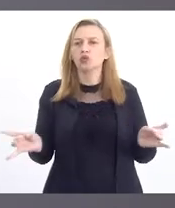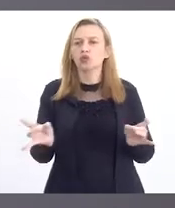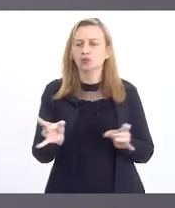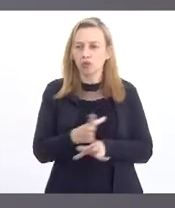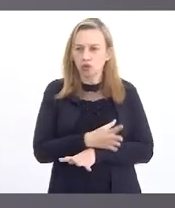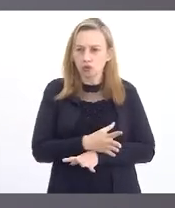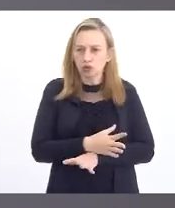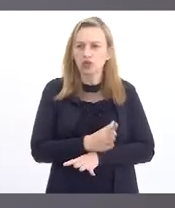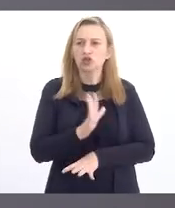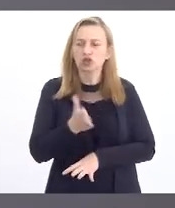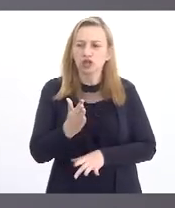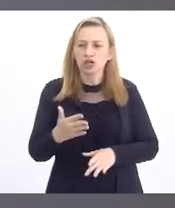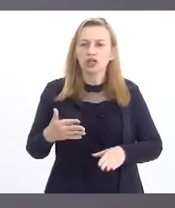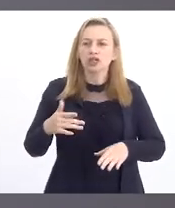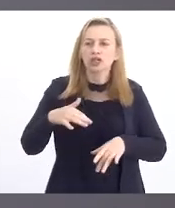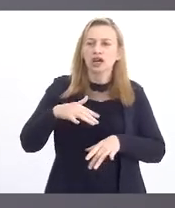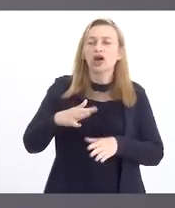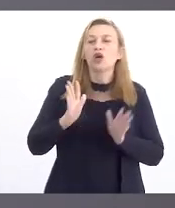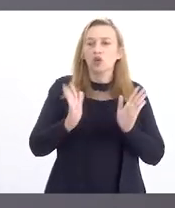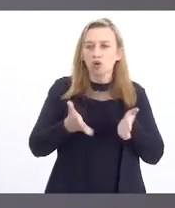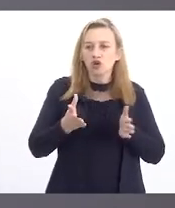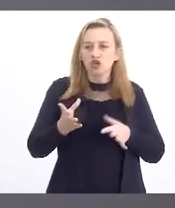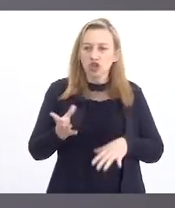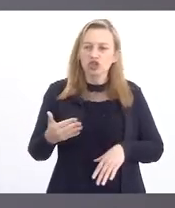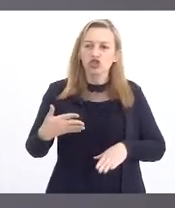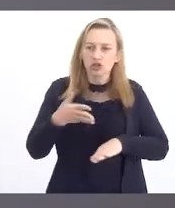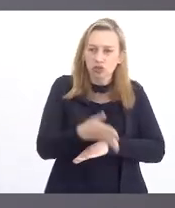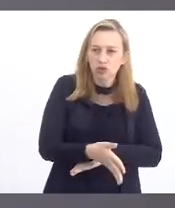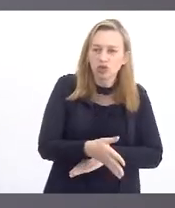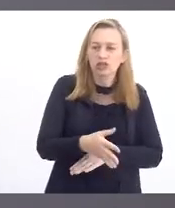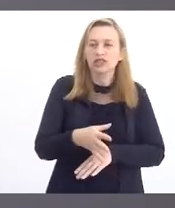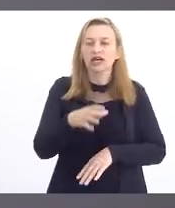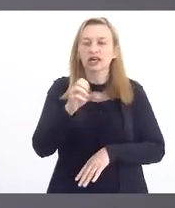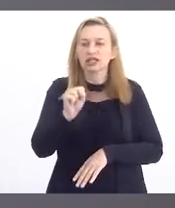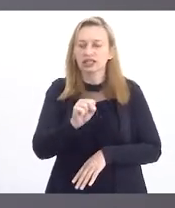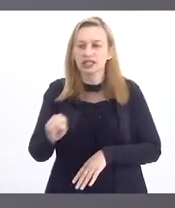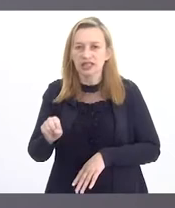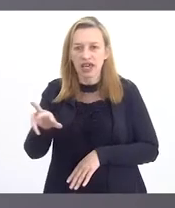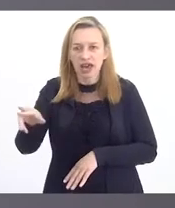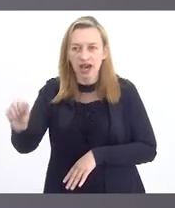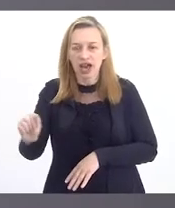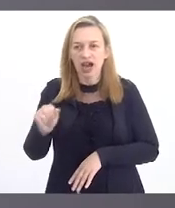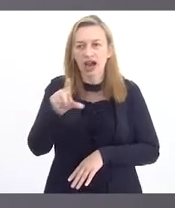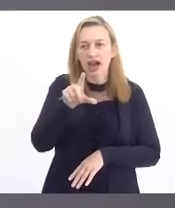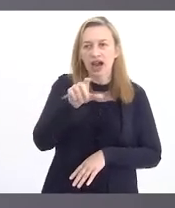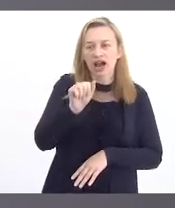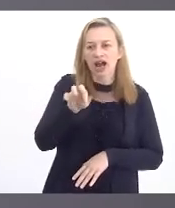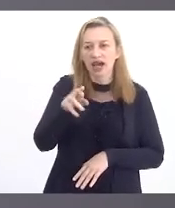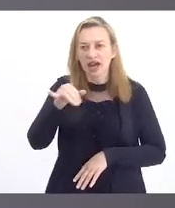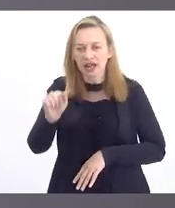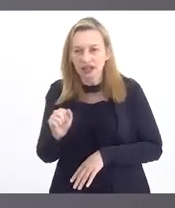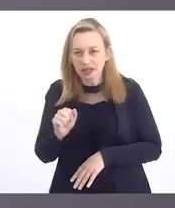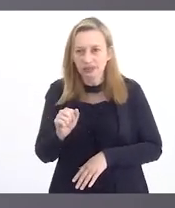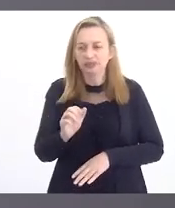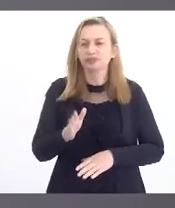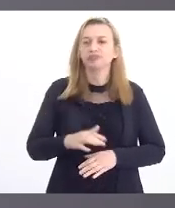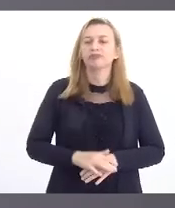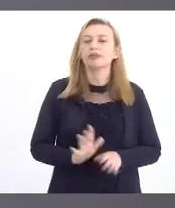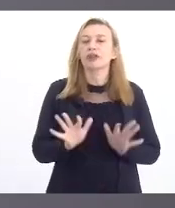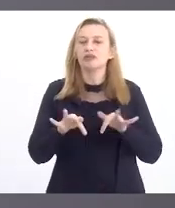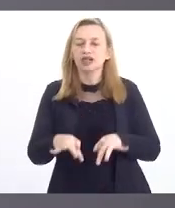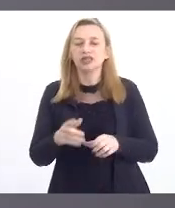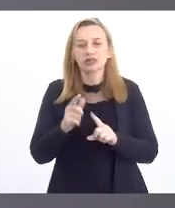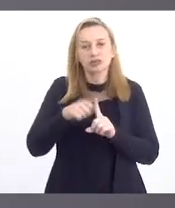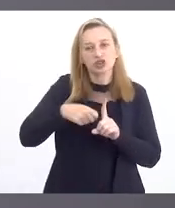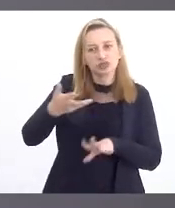a carreta desceu hoje, a Serra das Araras, tá? Então, ali você começa a ver, sistema do carvão ativado, completo, tá ali em andamento, mas finalizamos mês